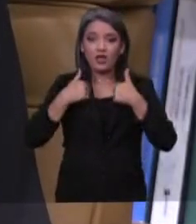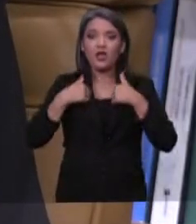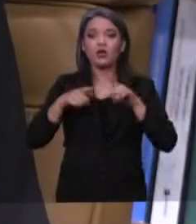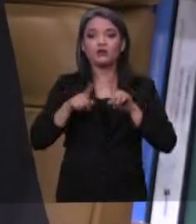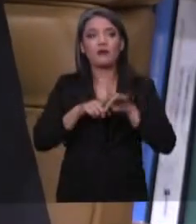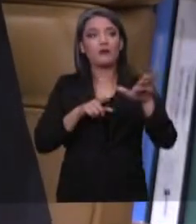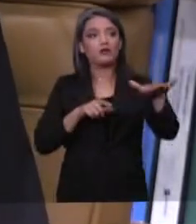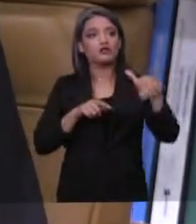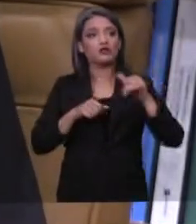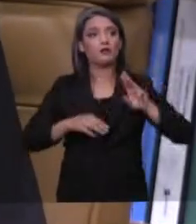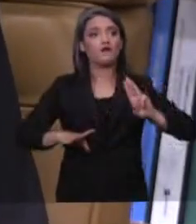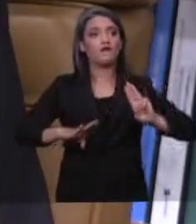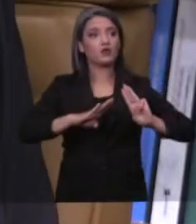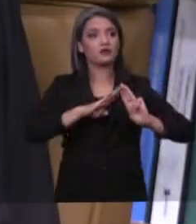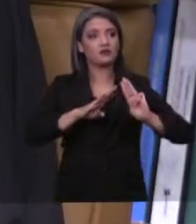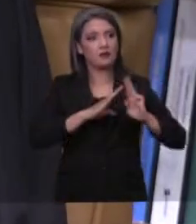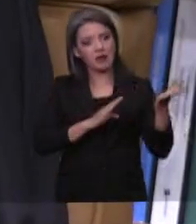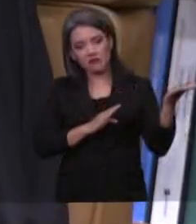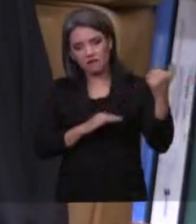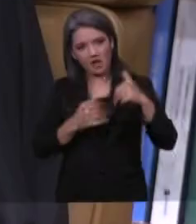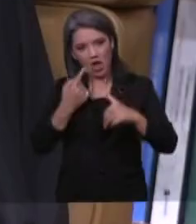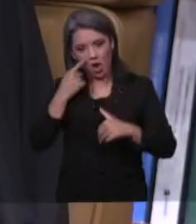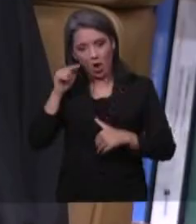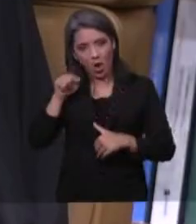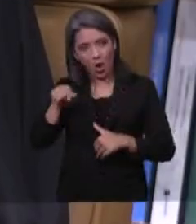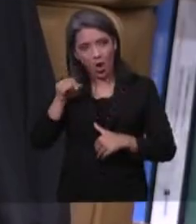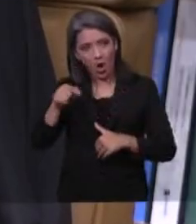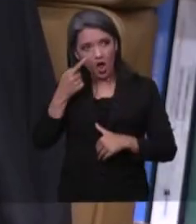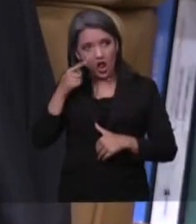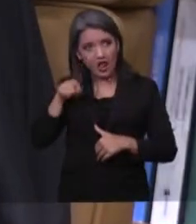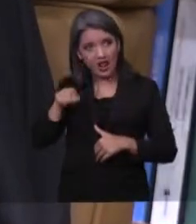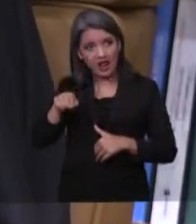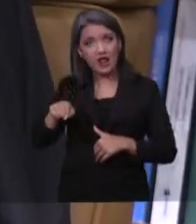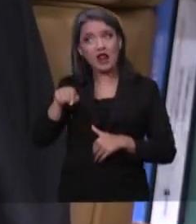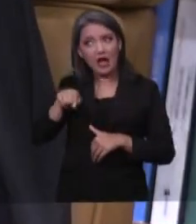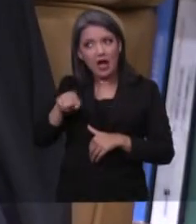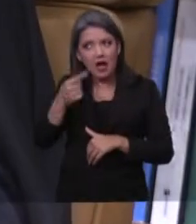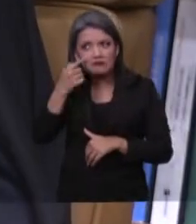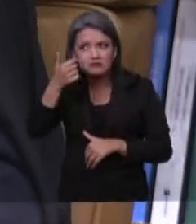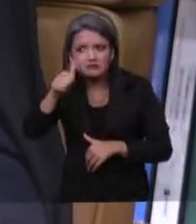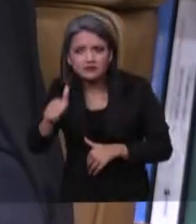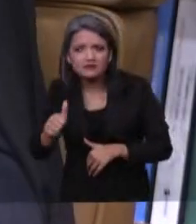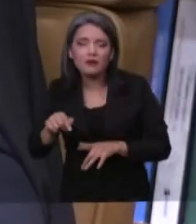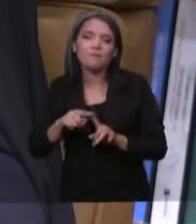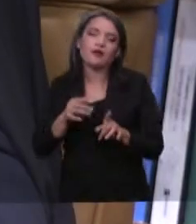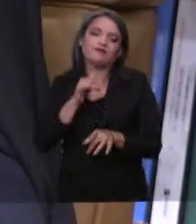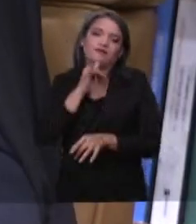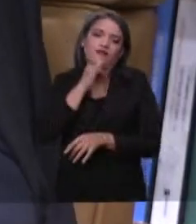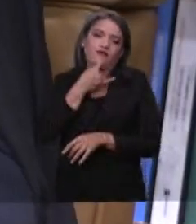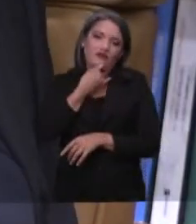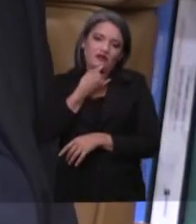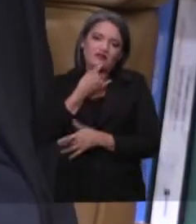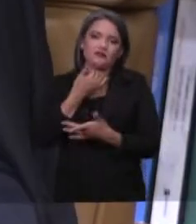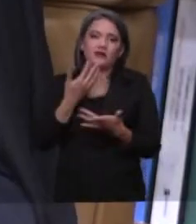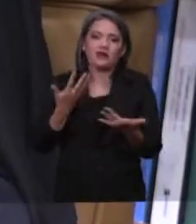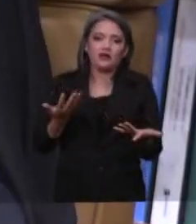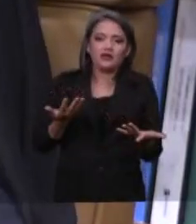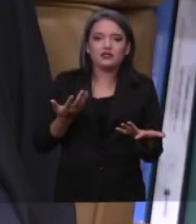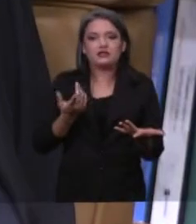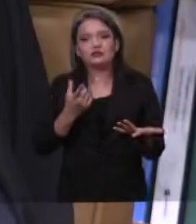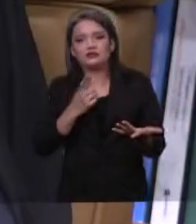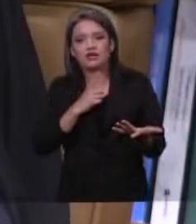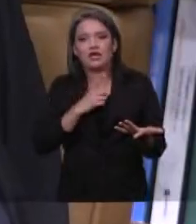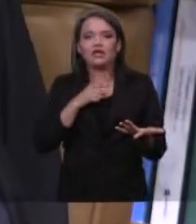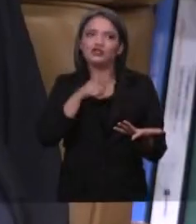convidei as Forças Armadas para fiscalizarem e, embora infelizmente tenham tido um comportamento